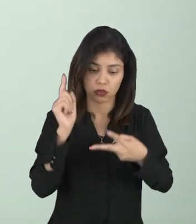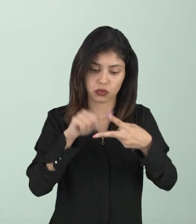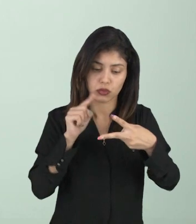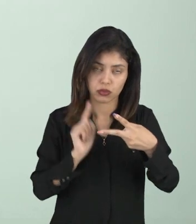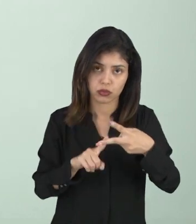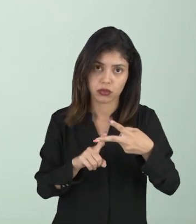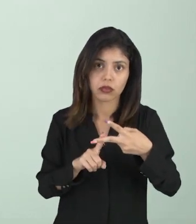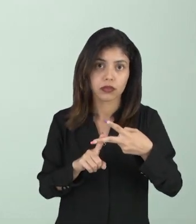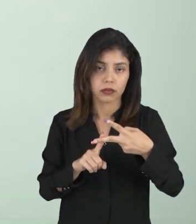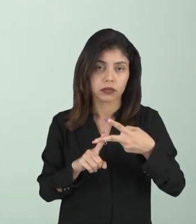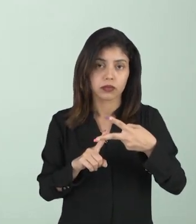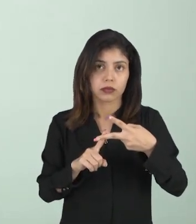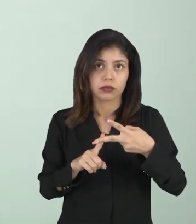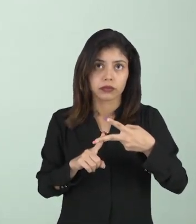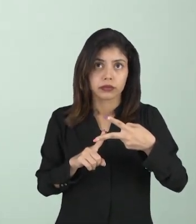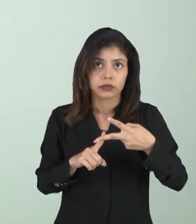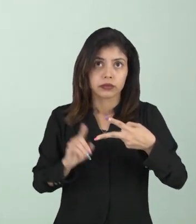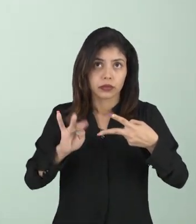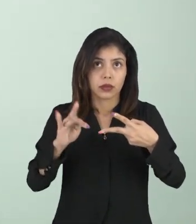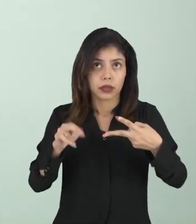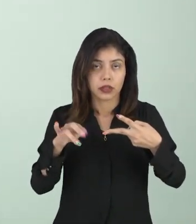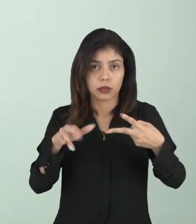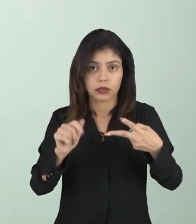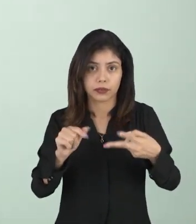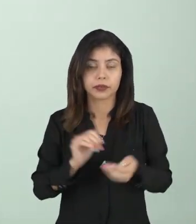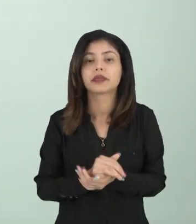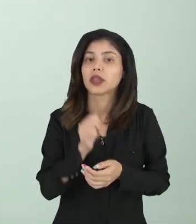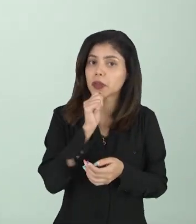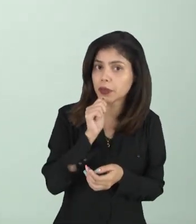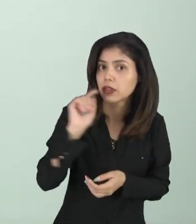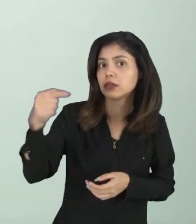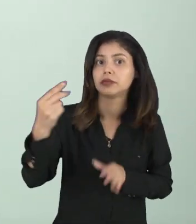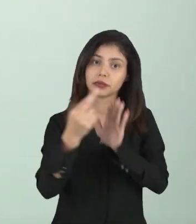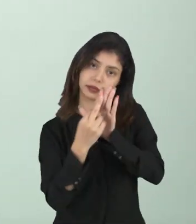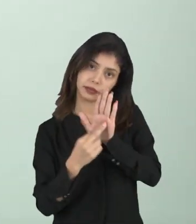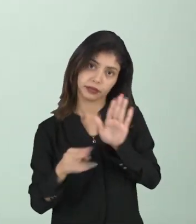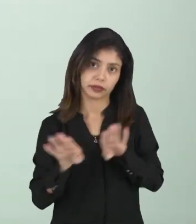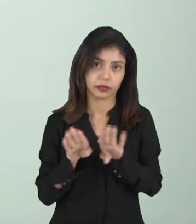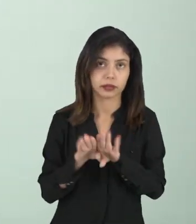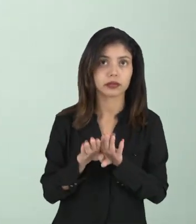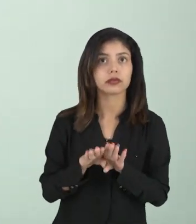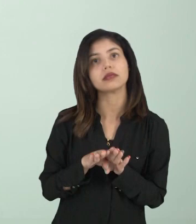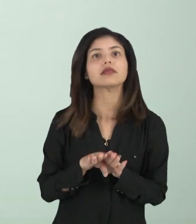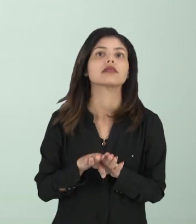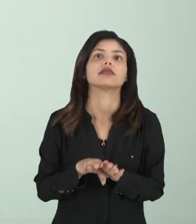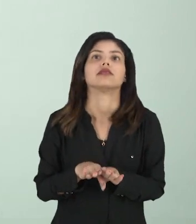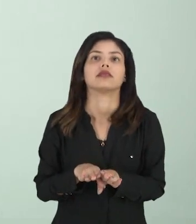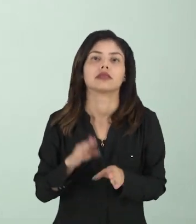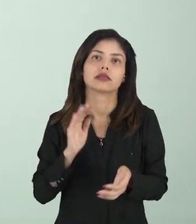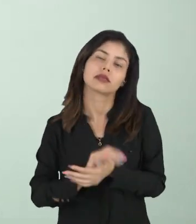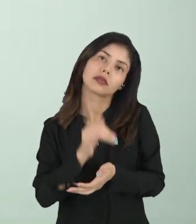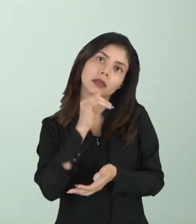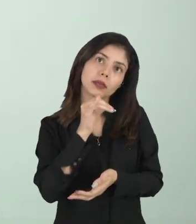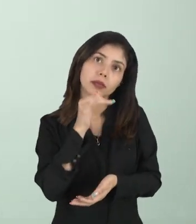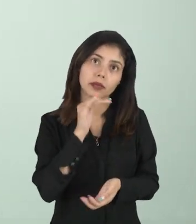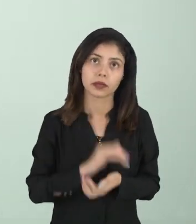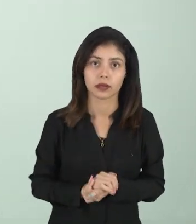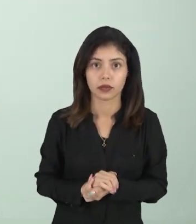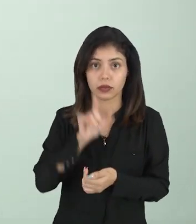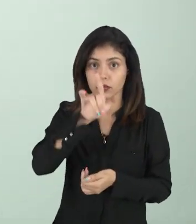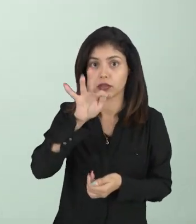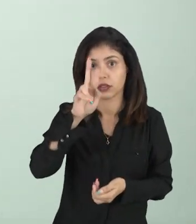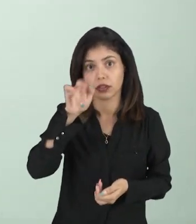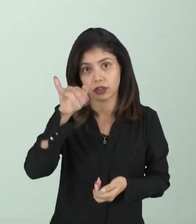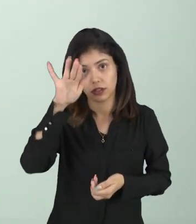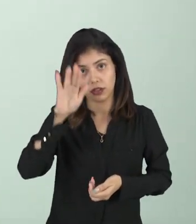dois nomes, porque ele é um nome binominal. Além disso, tem outras regrinhas que Linneu também estabeleceu. Esse nome tem que ser em